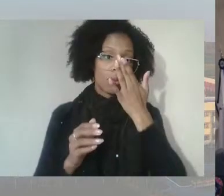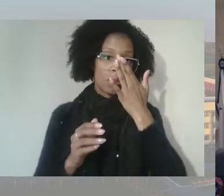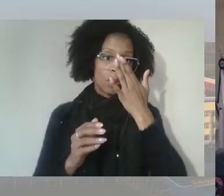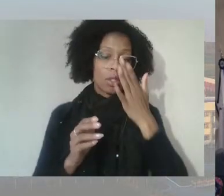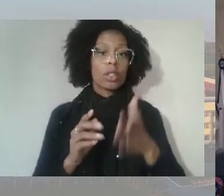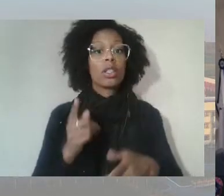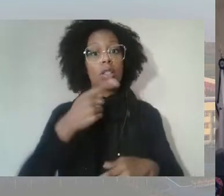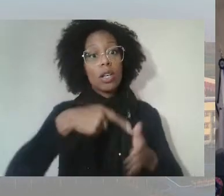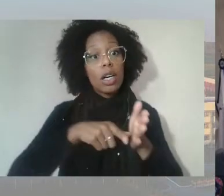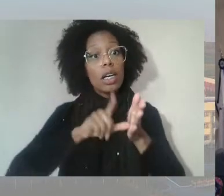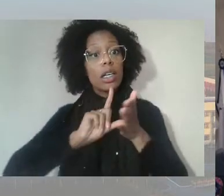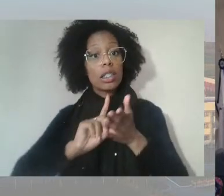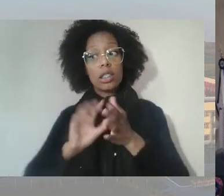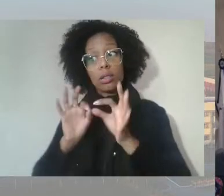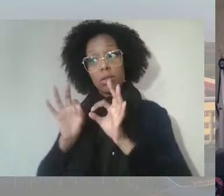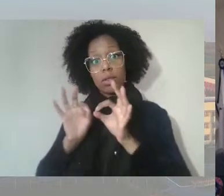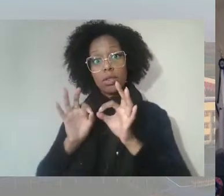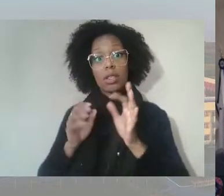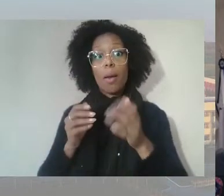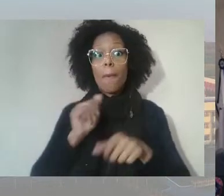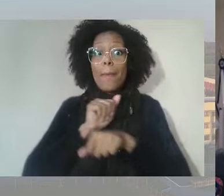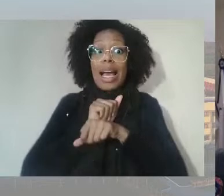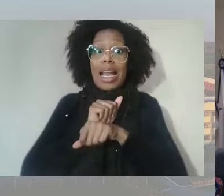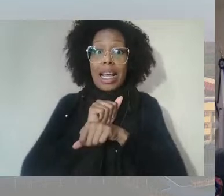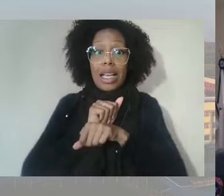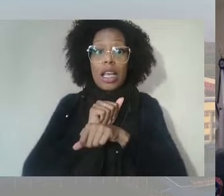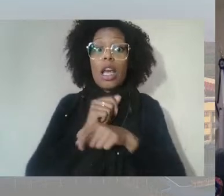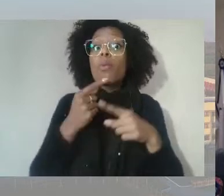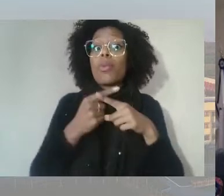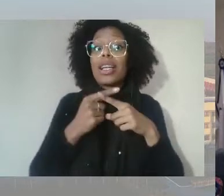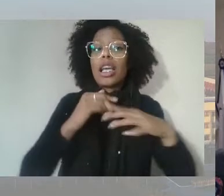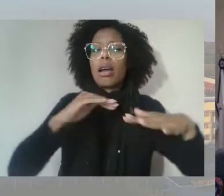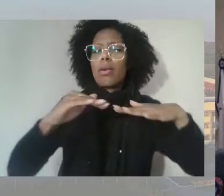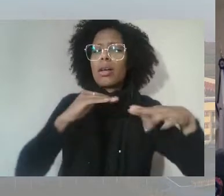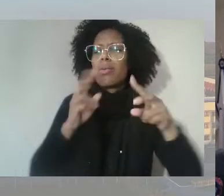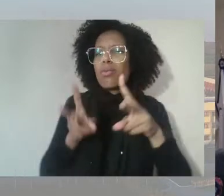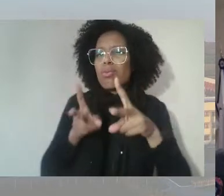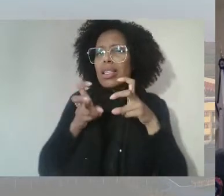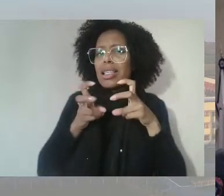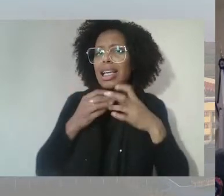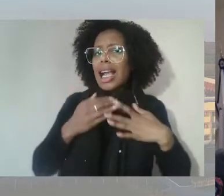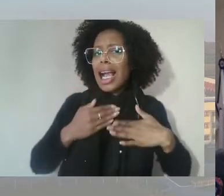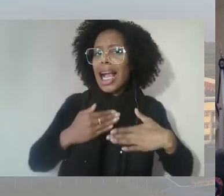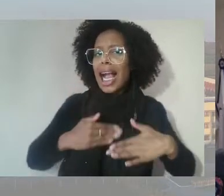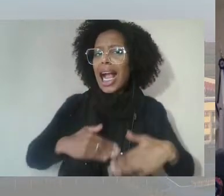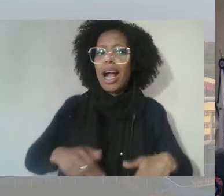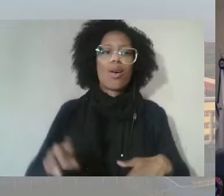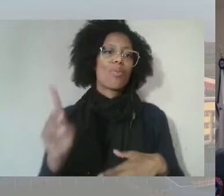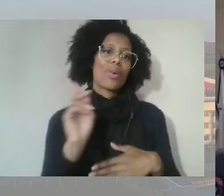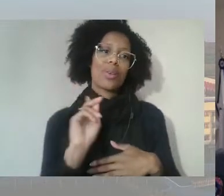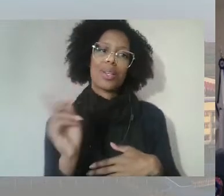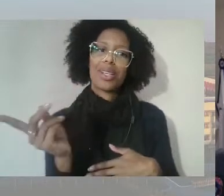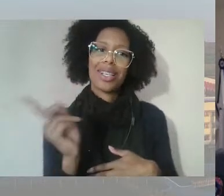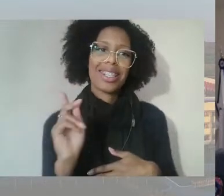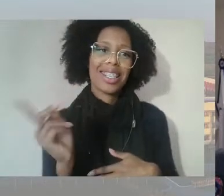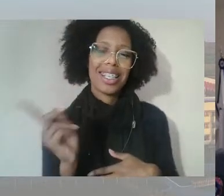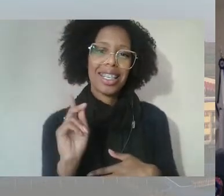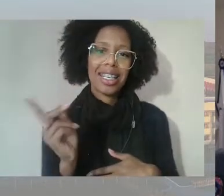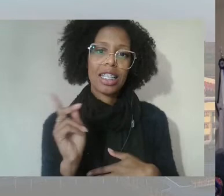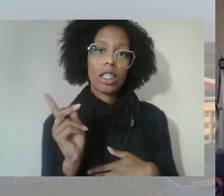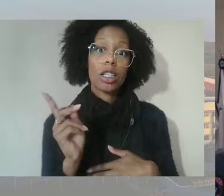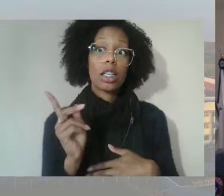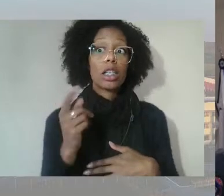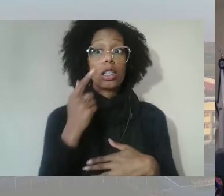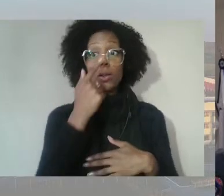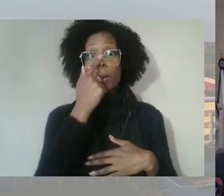antes, porque estava muito claro que não ia ser uma manifestação pacífica. Então, eu só quero comparar em termos de